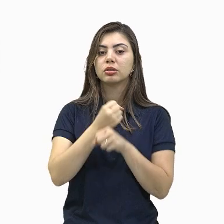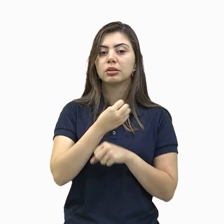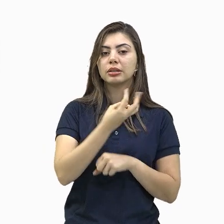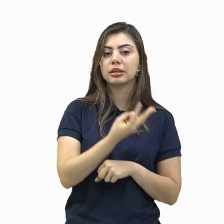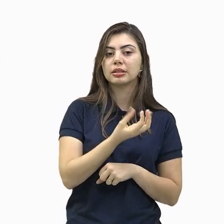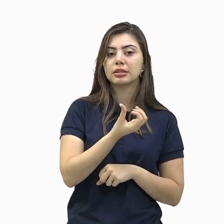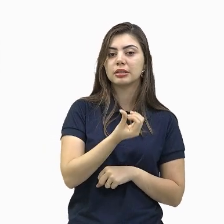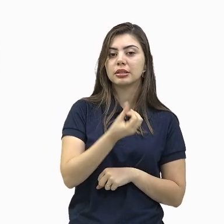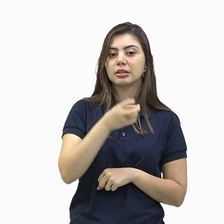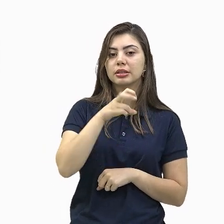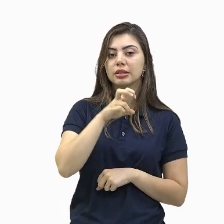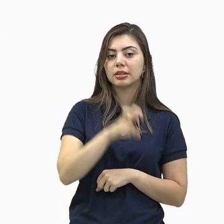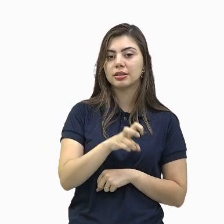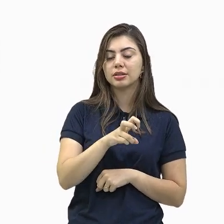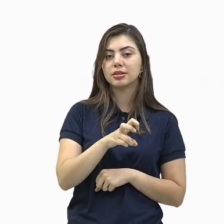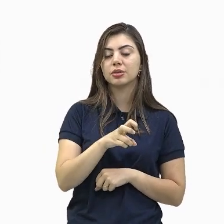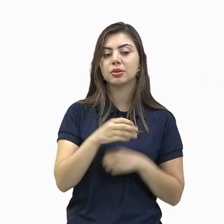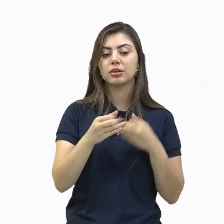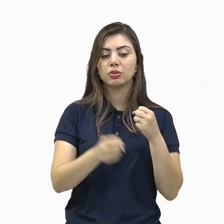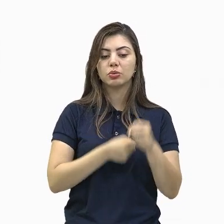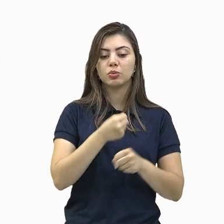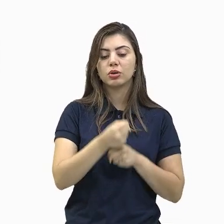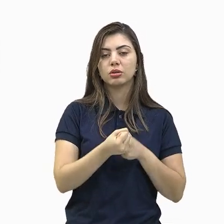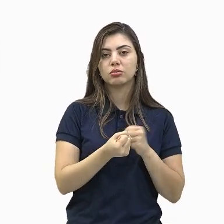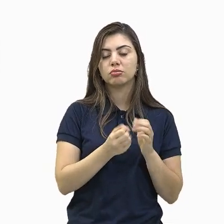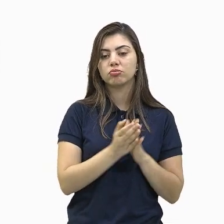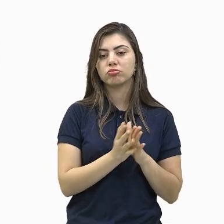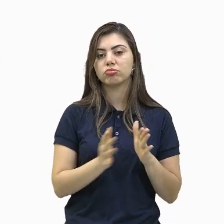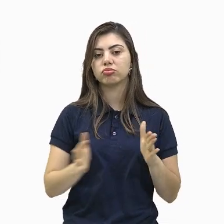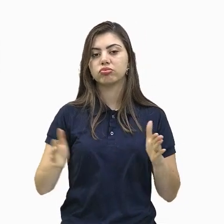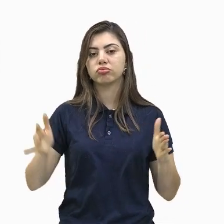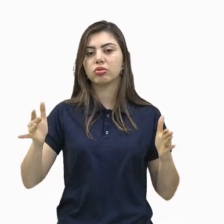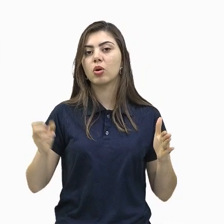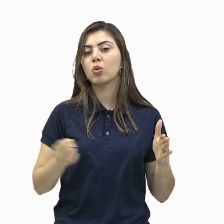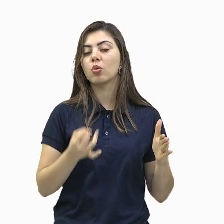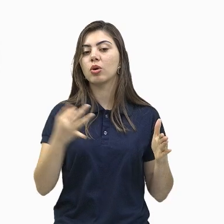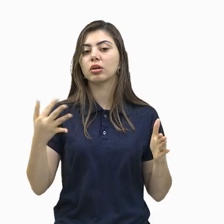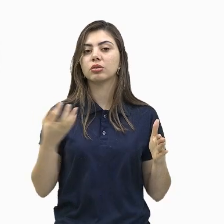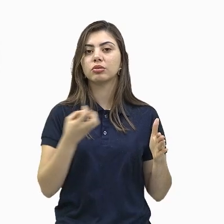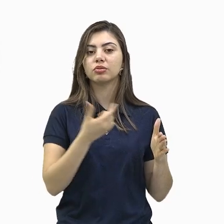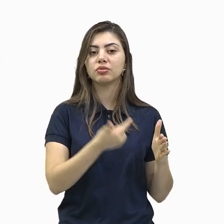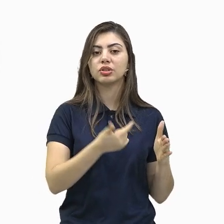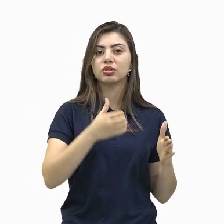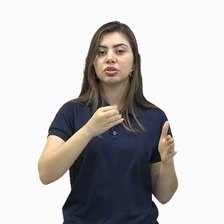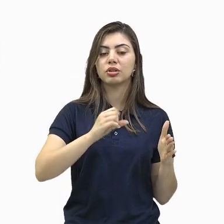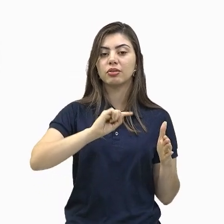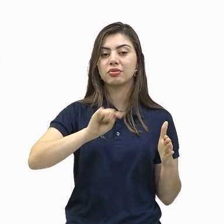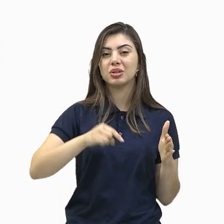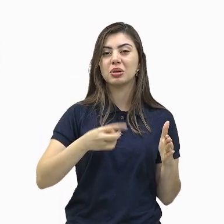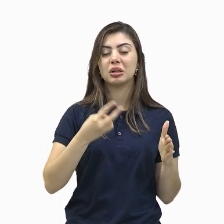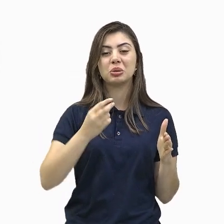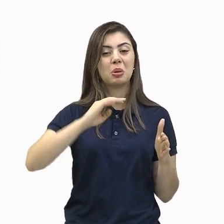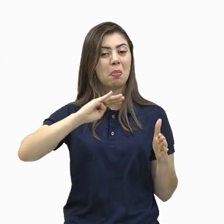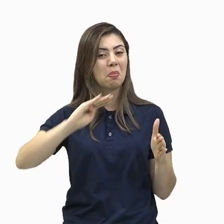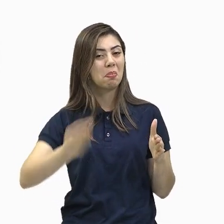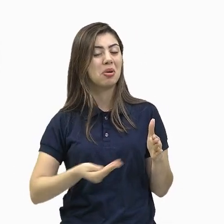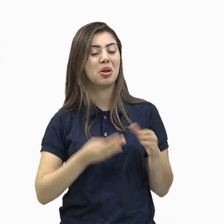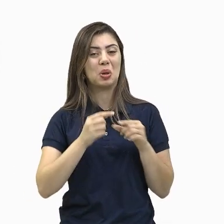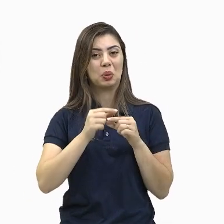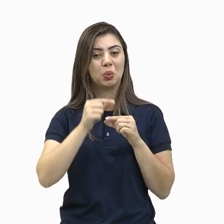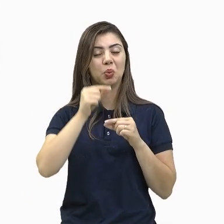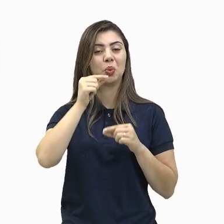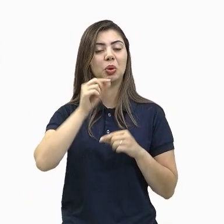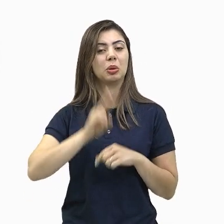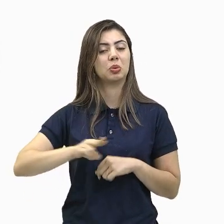365 canudos, ao final de um ano, a gente vai ter gerado 29,2 bilhões de canudos ao